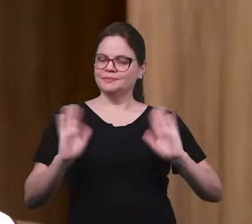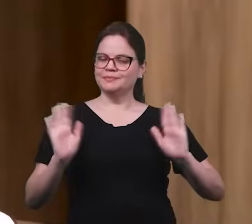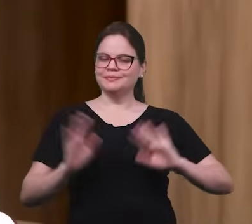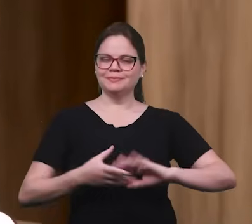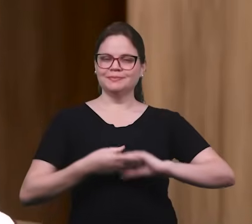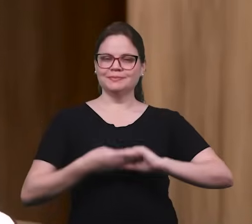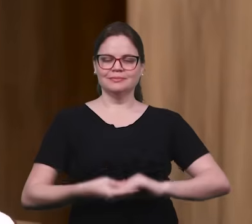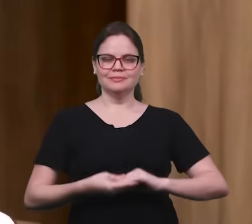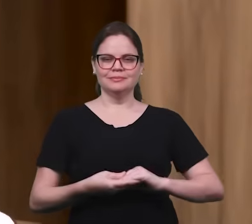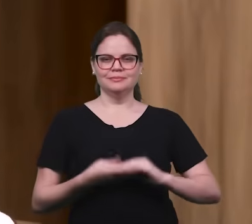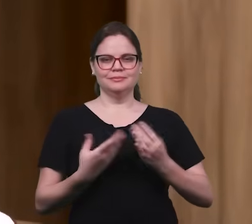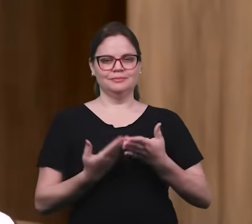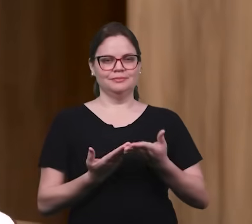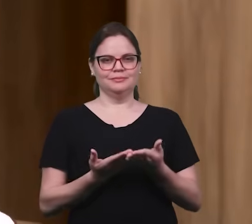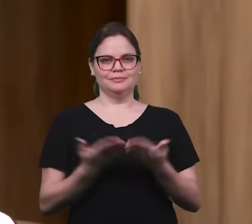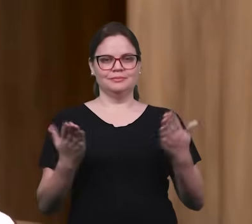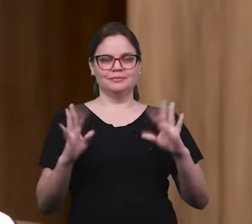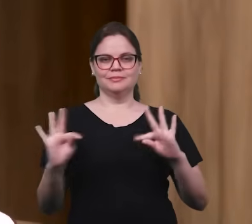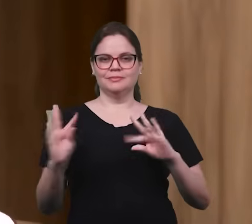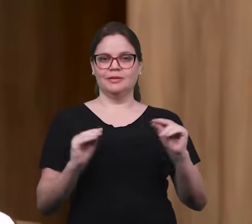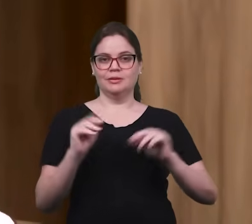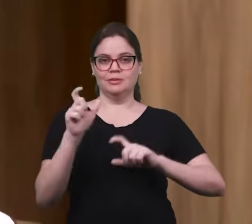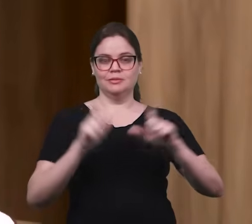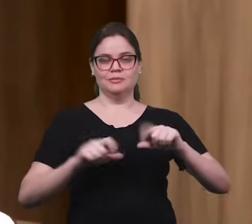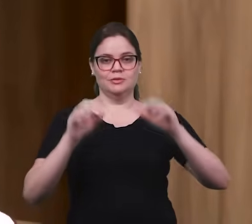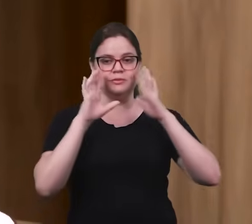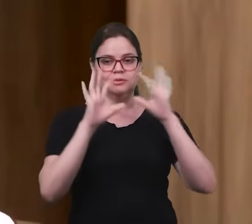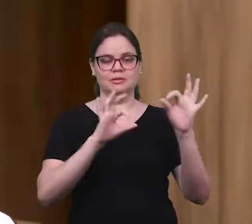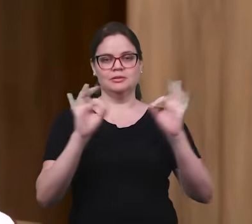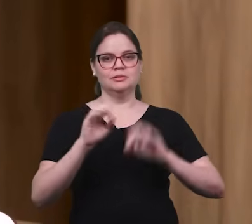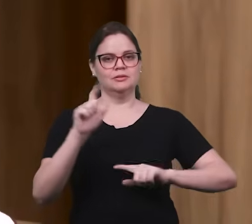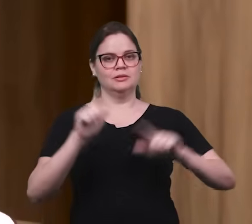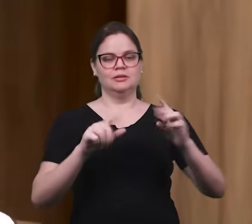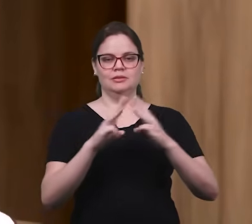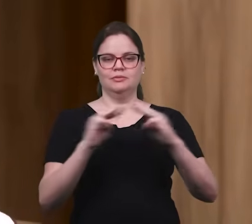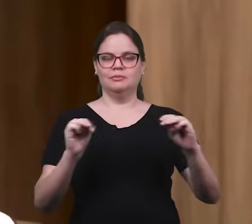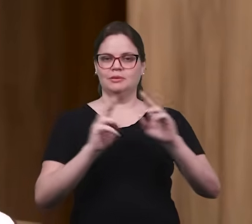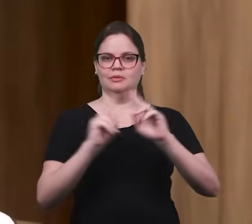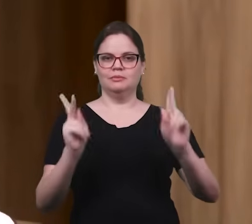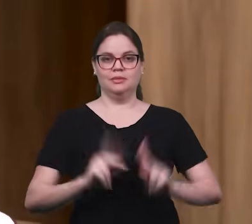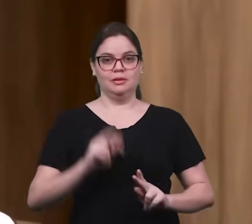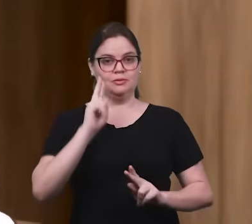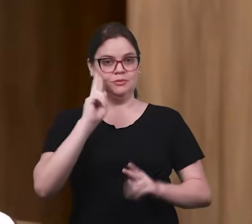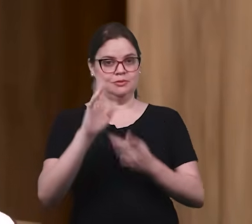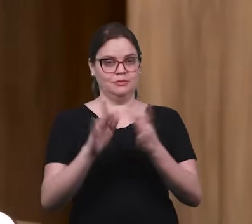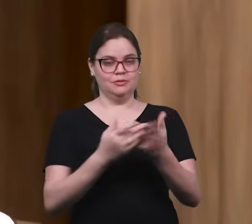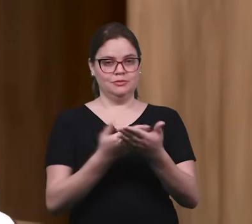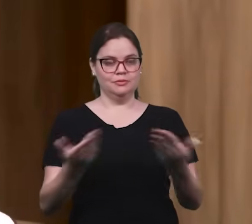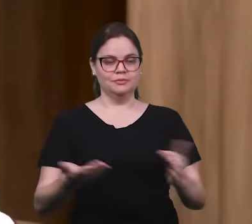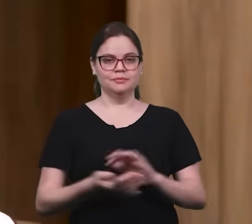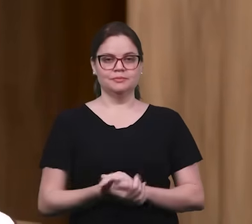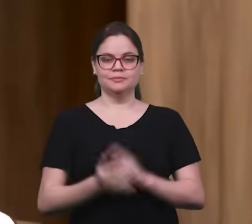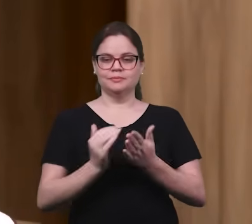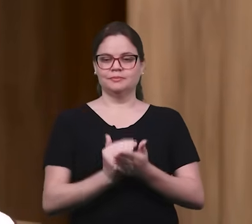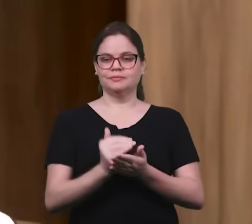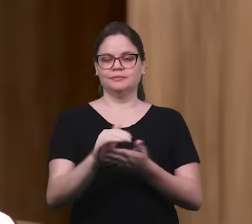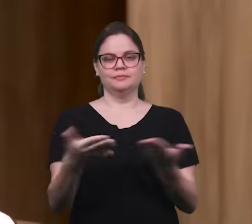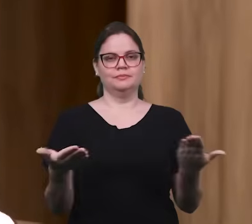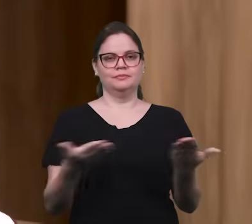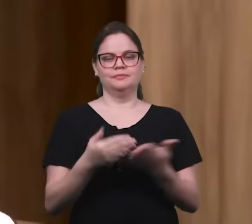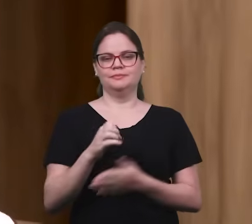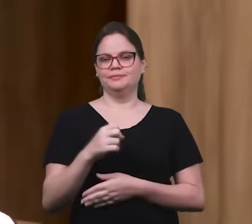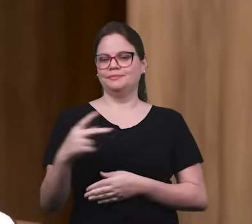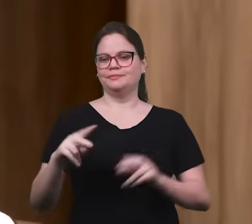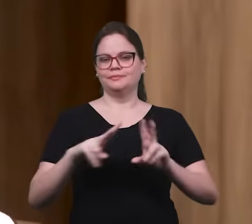Olá, eu quero saudar você que nos assiste pela TV Manaim, com a paz do Senhor Jesus. Estamos iniciando agora mais